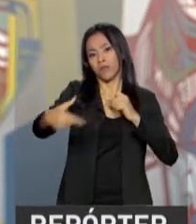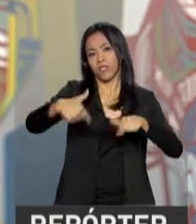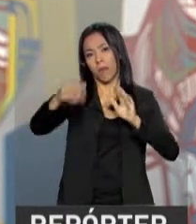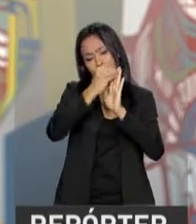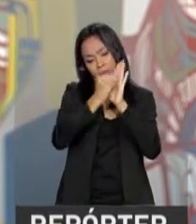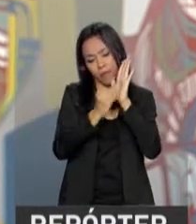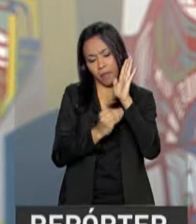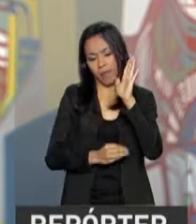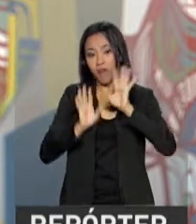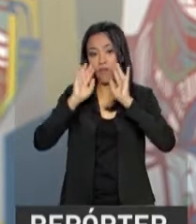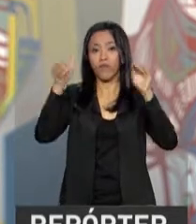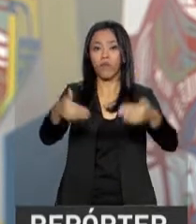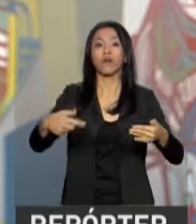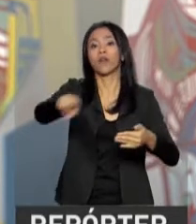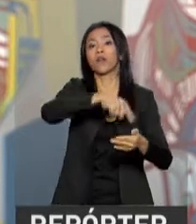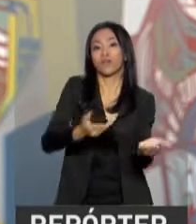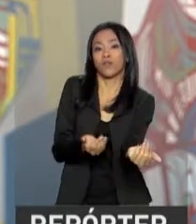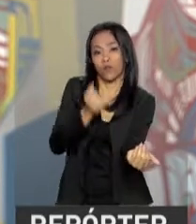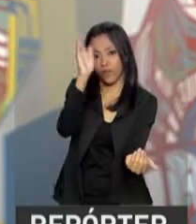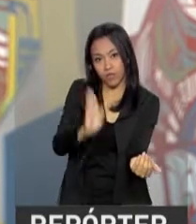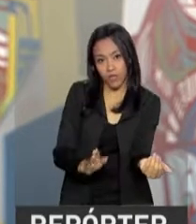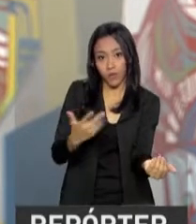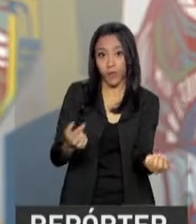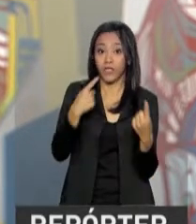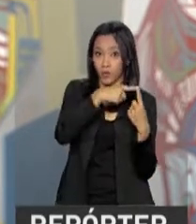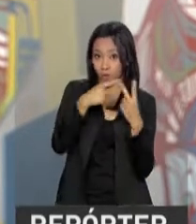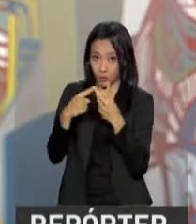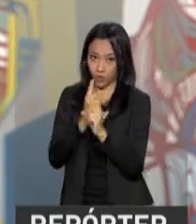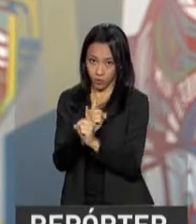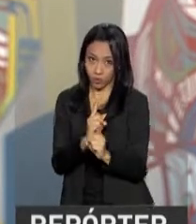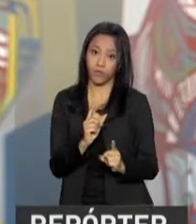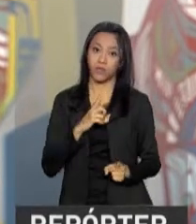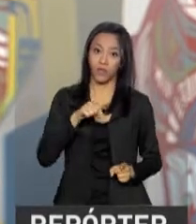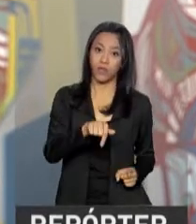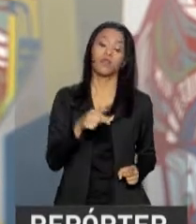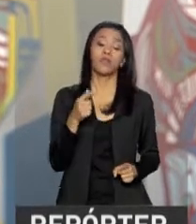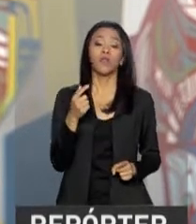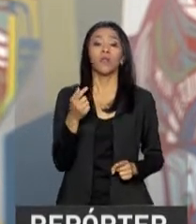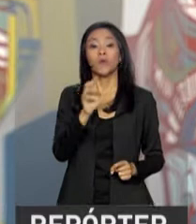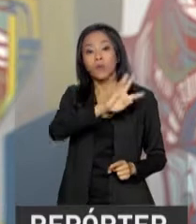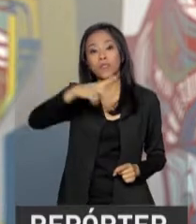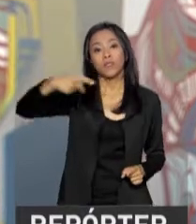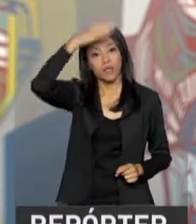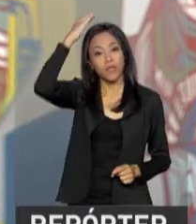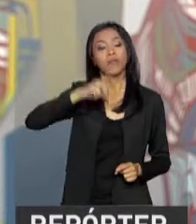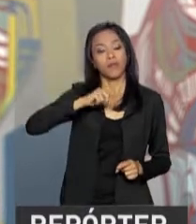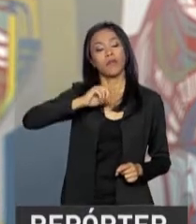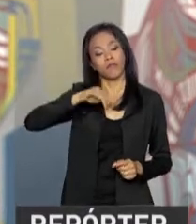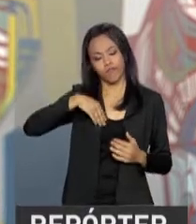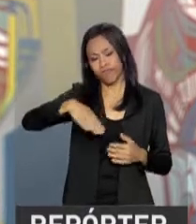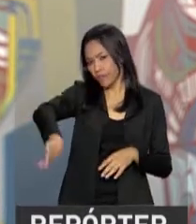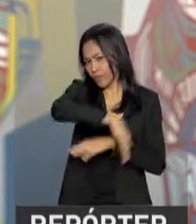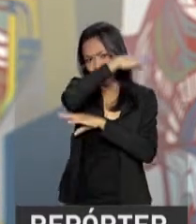dos jovens brasileiros além desses dois eventos o presidente se reúne com parlamentares ao longo do